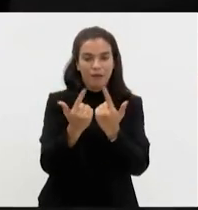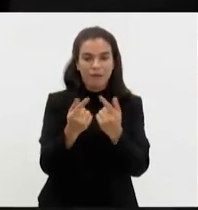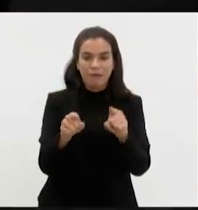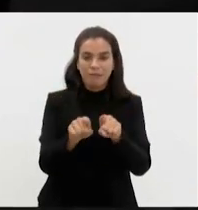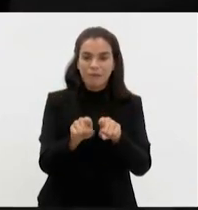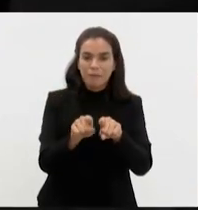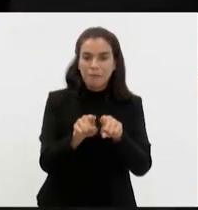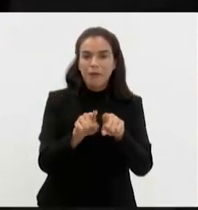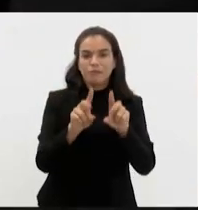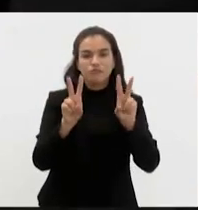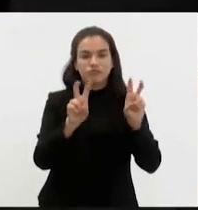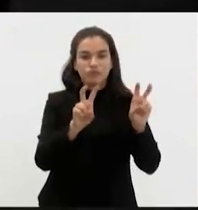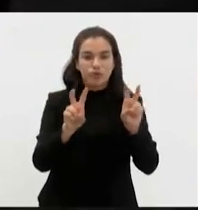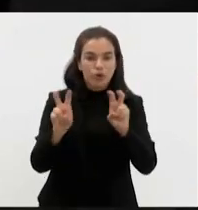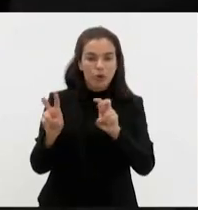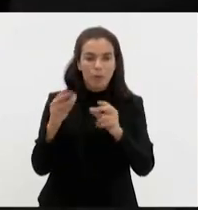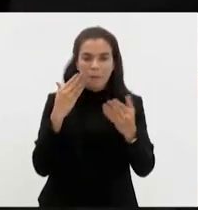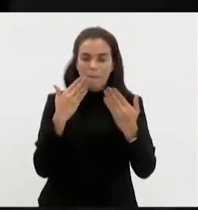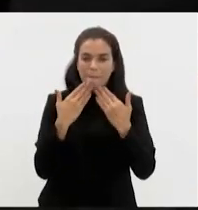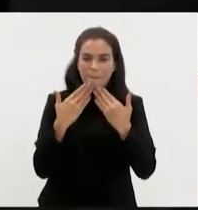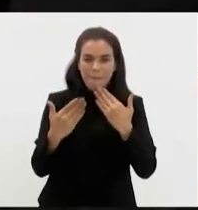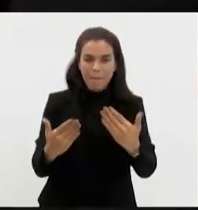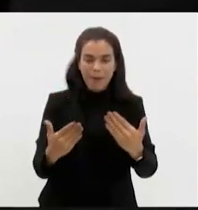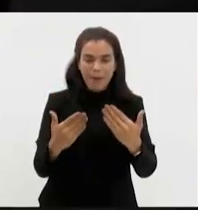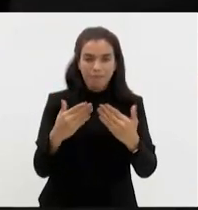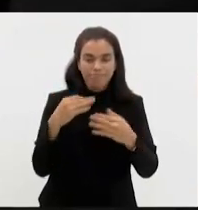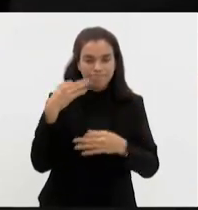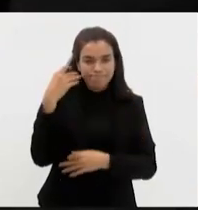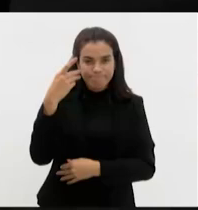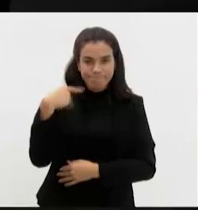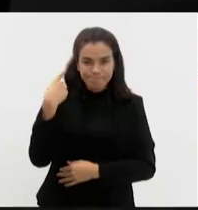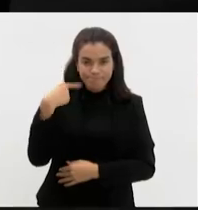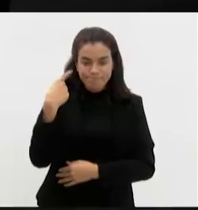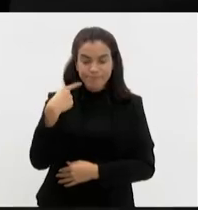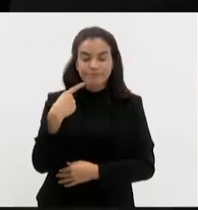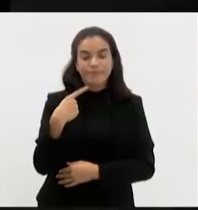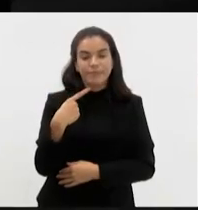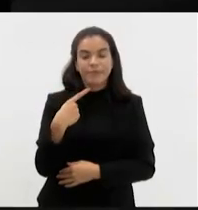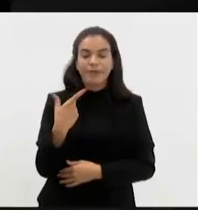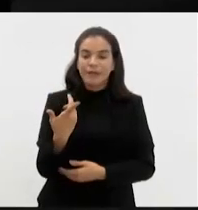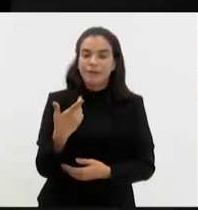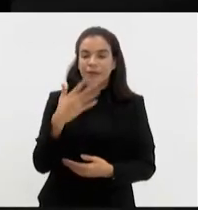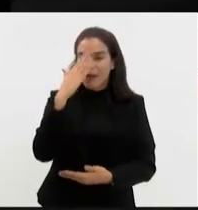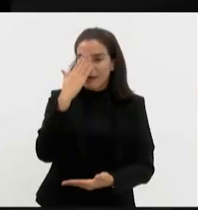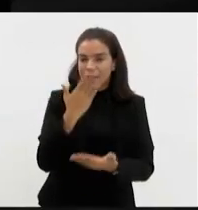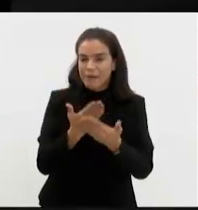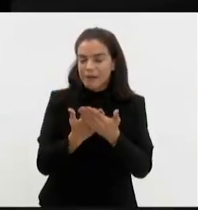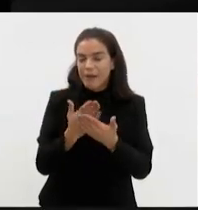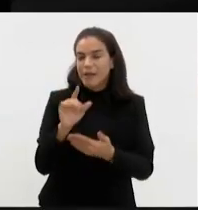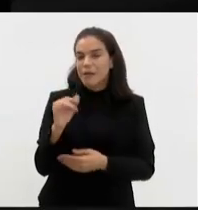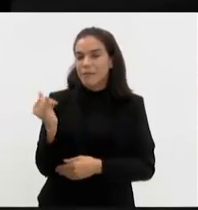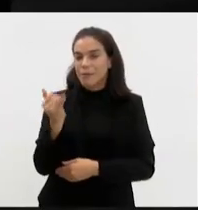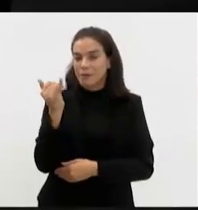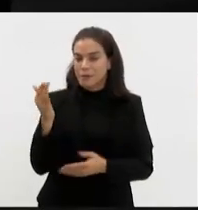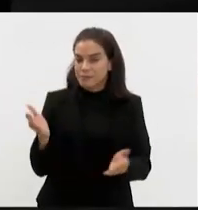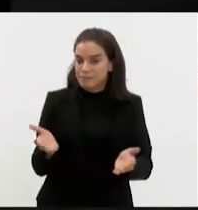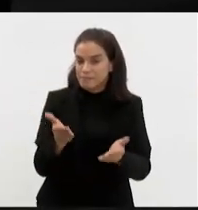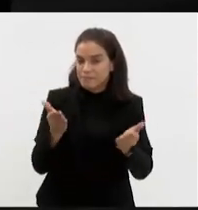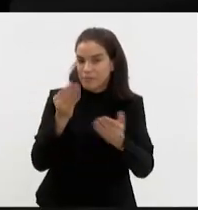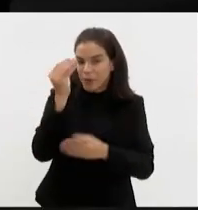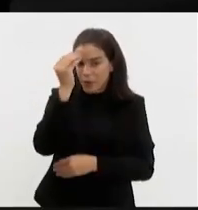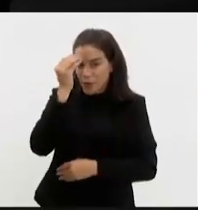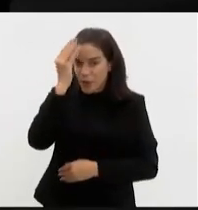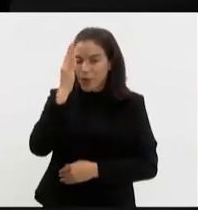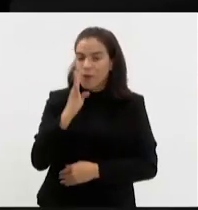Exposições profissionais do mais alto gabarito nos faz acreditar ainda mais na importância de promover o conhecimento e o